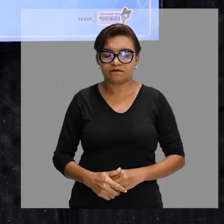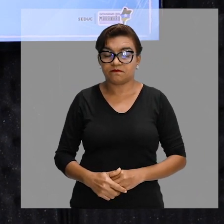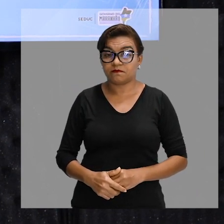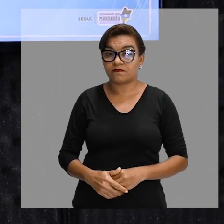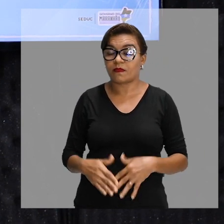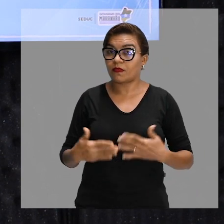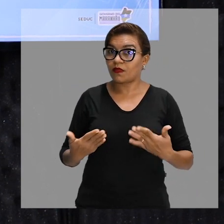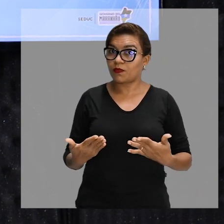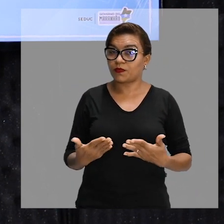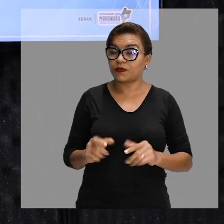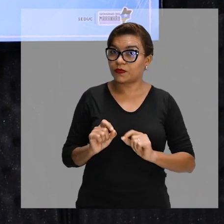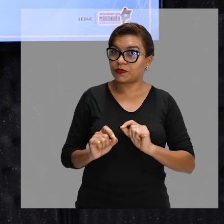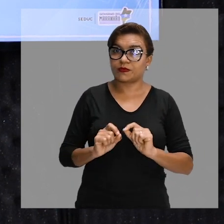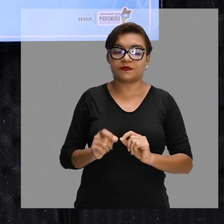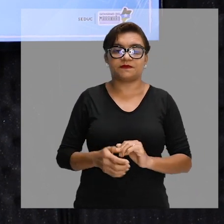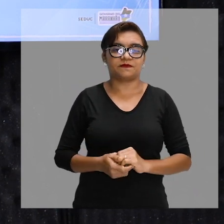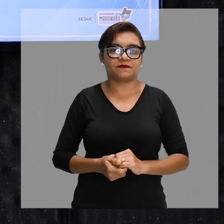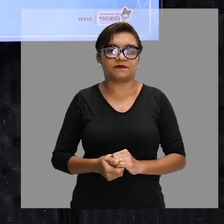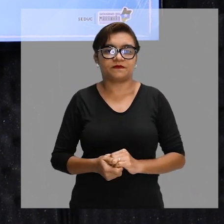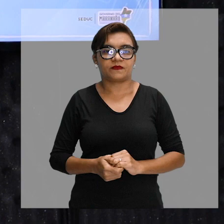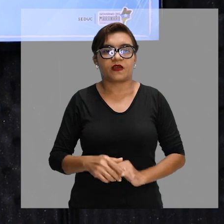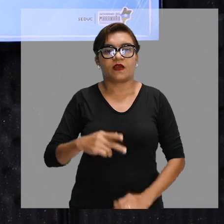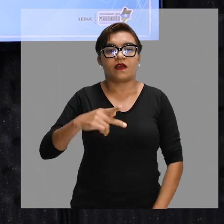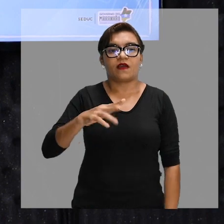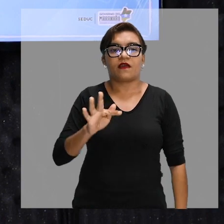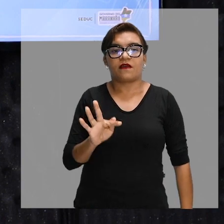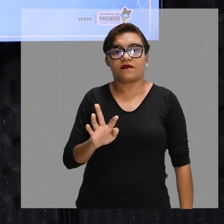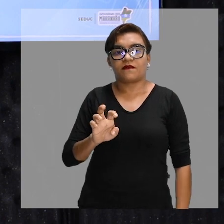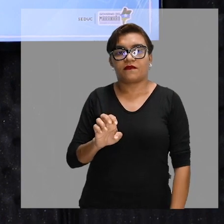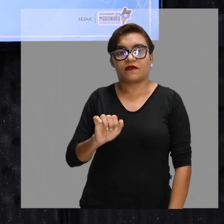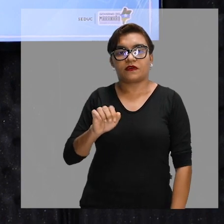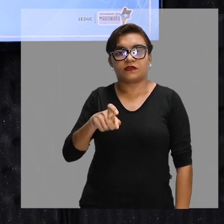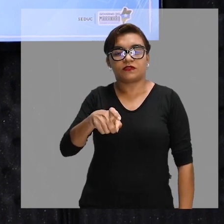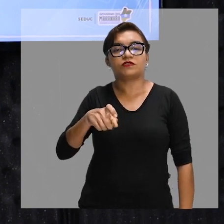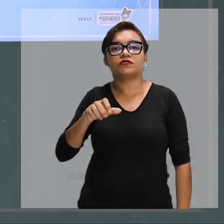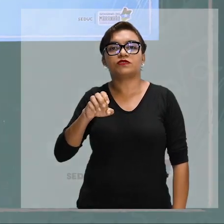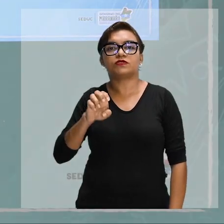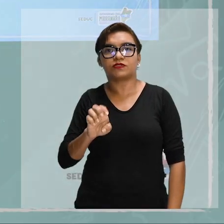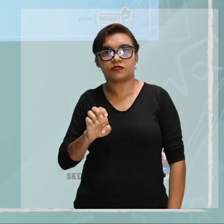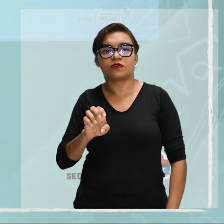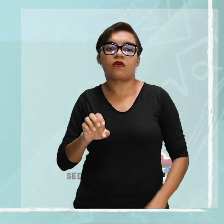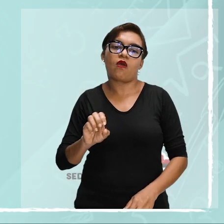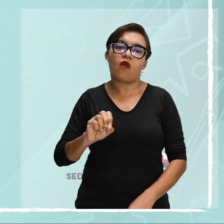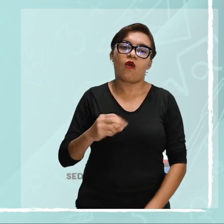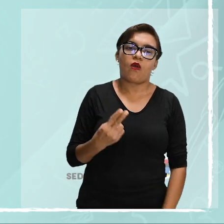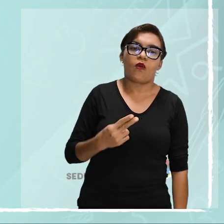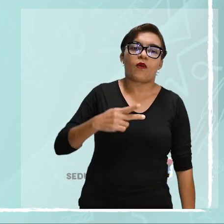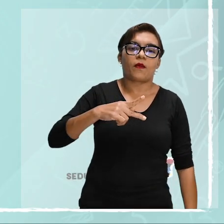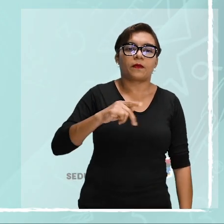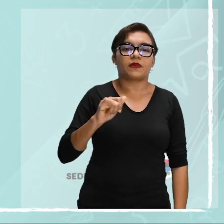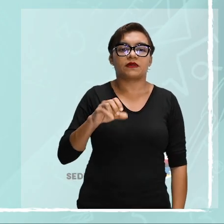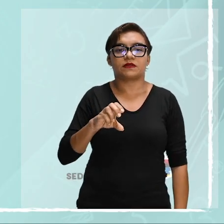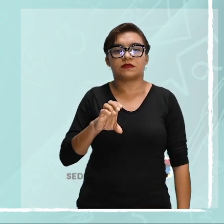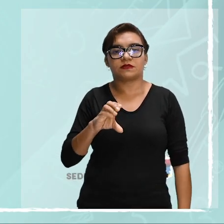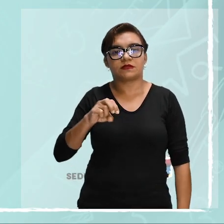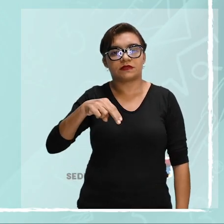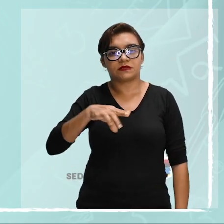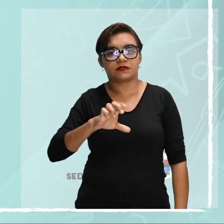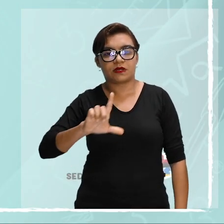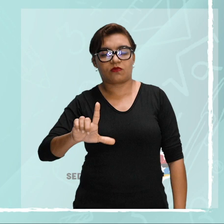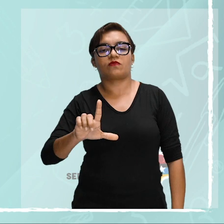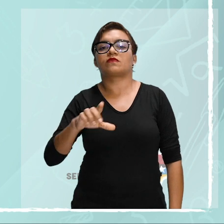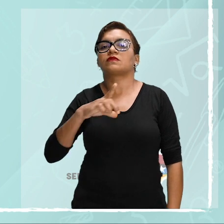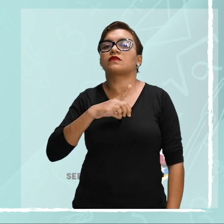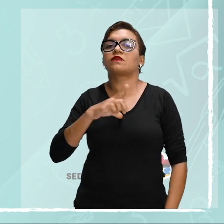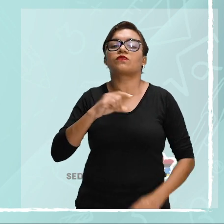Bom, feixe ou pincel de luz. Certo? O feixe ou pincel de luz é uma projeção direcional